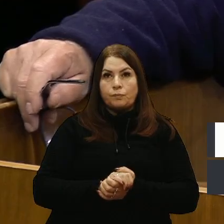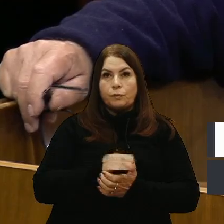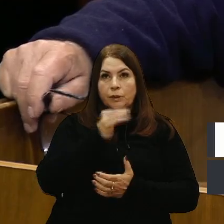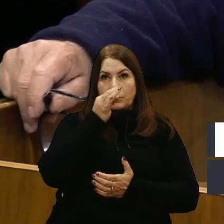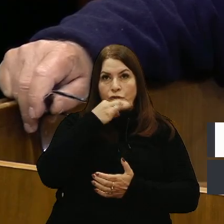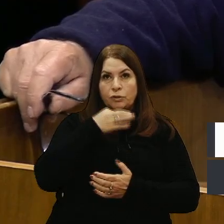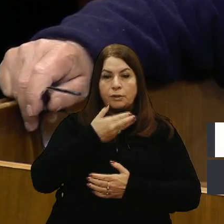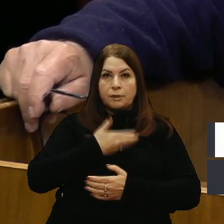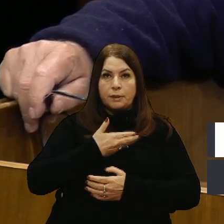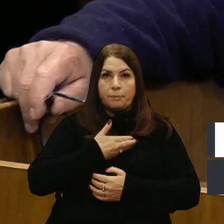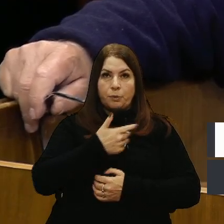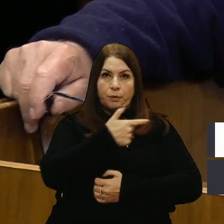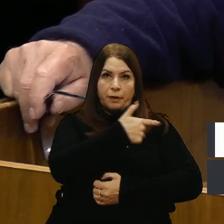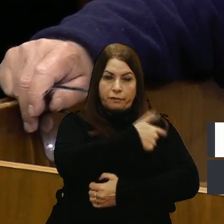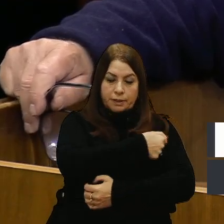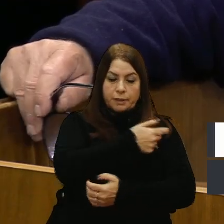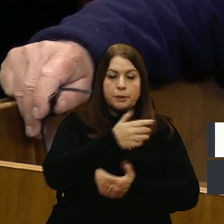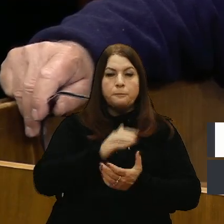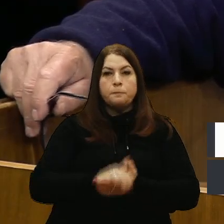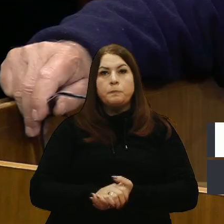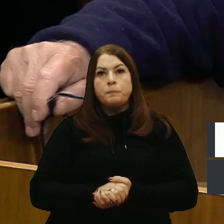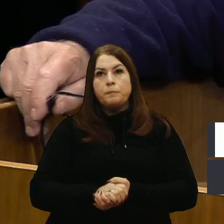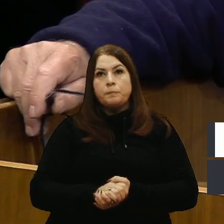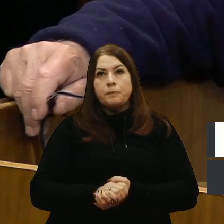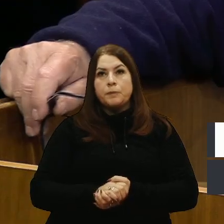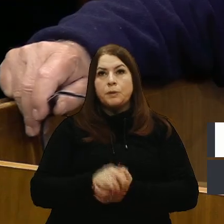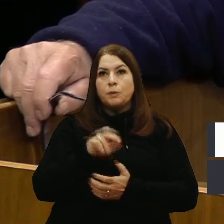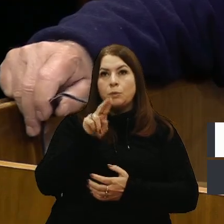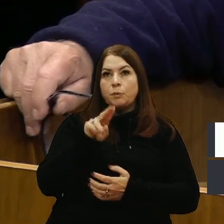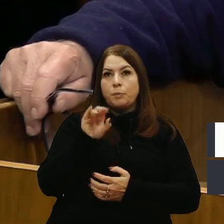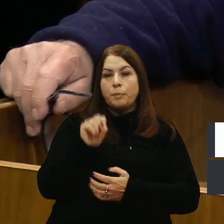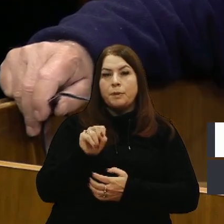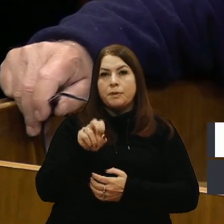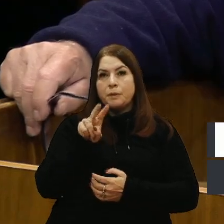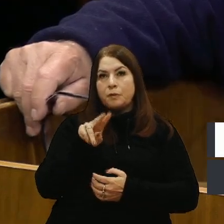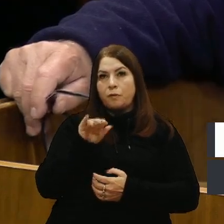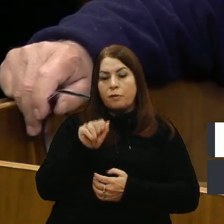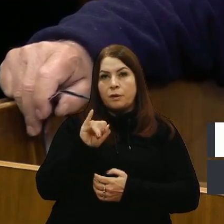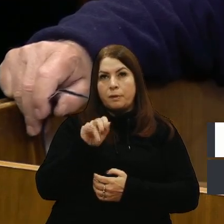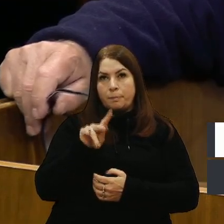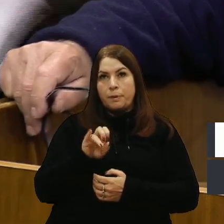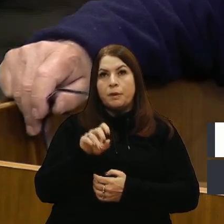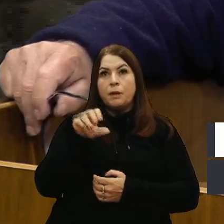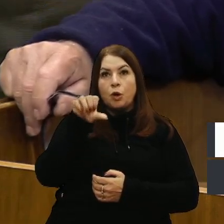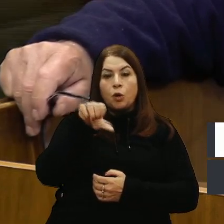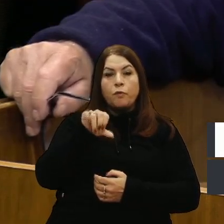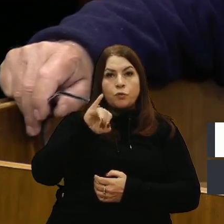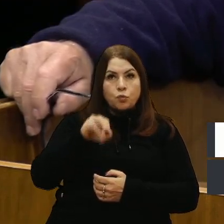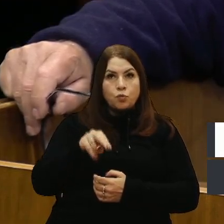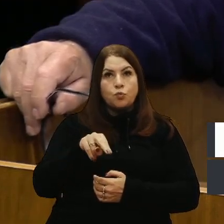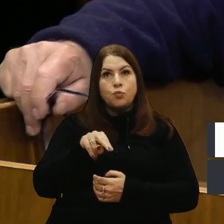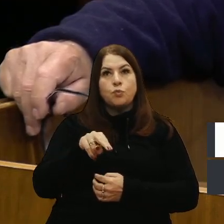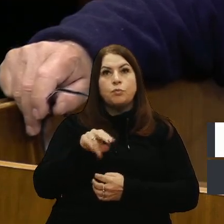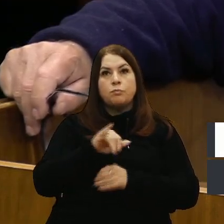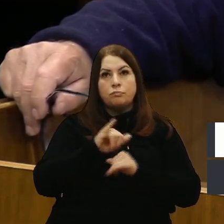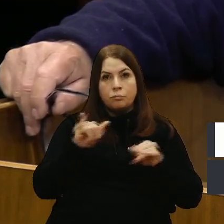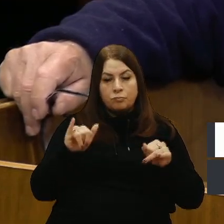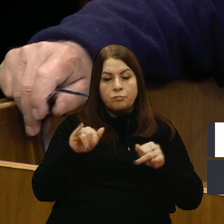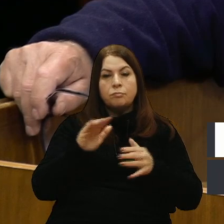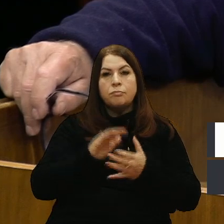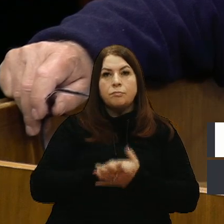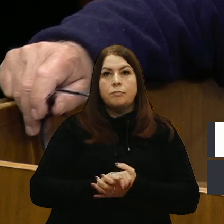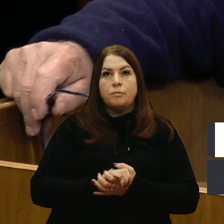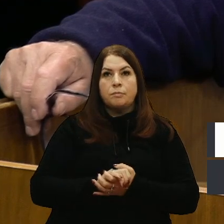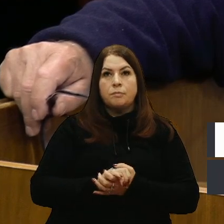Caxias Amigo da Vacina, a UBS do Vila IP, que dia 9 de junho, então, de primeira mão, estamos